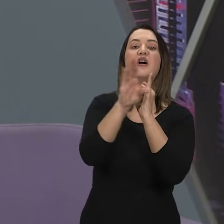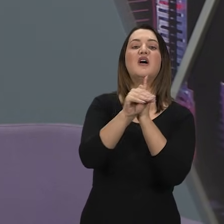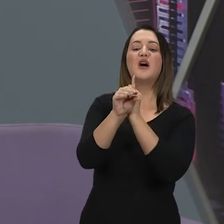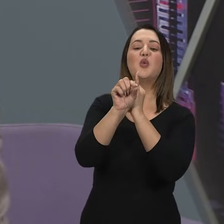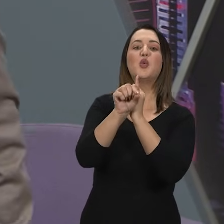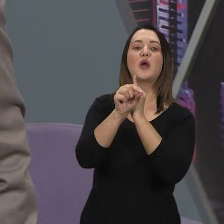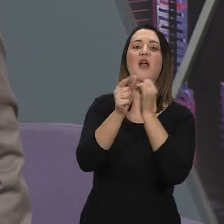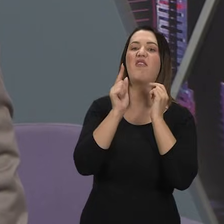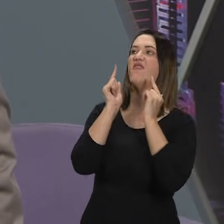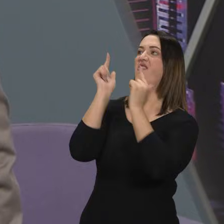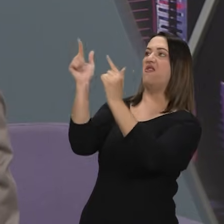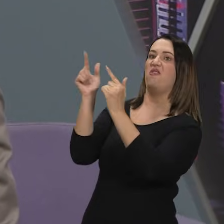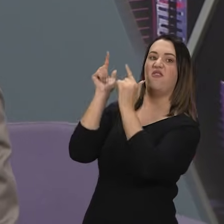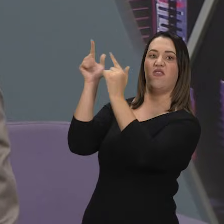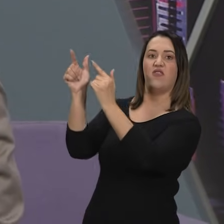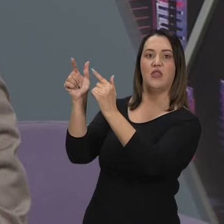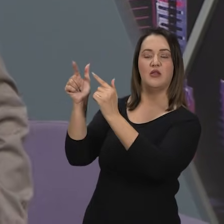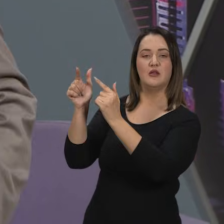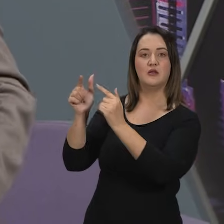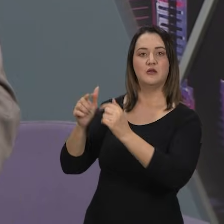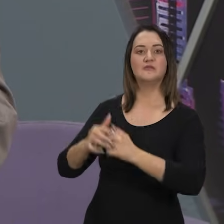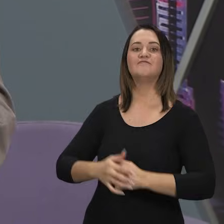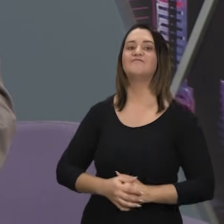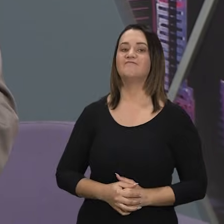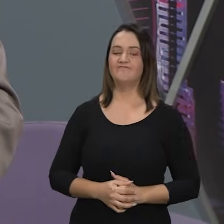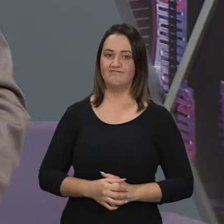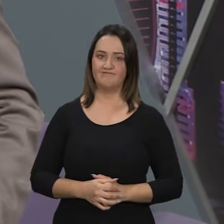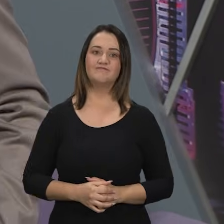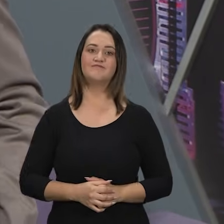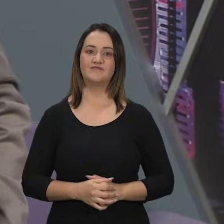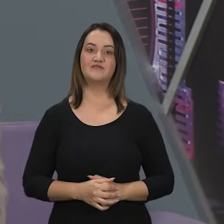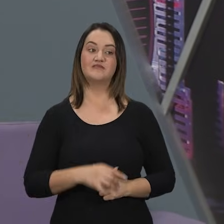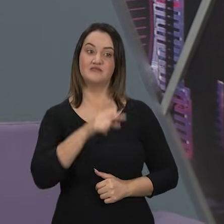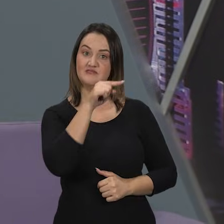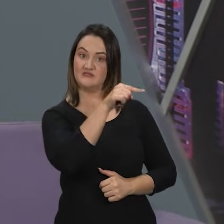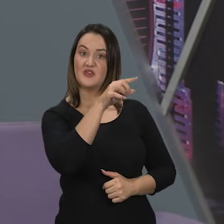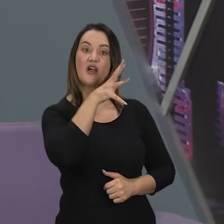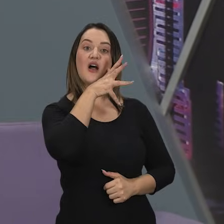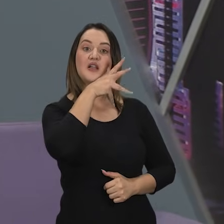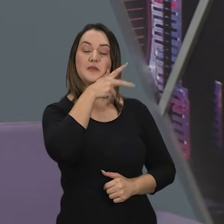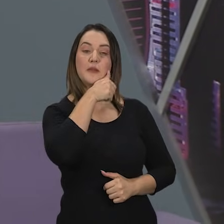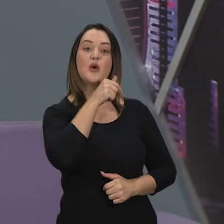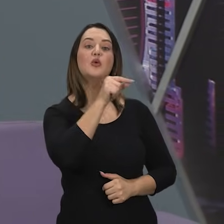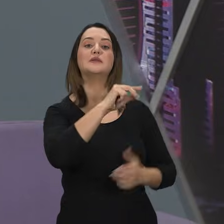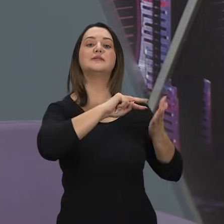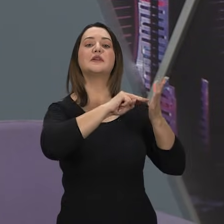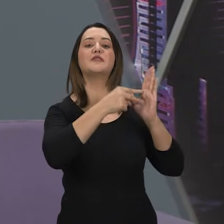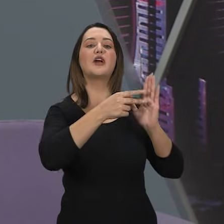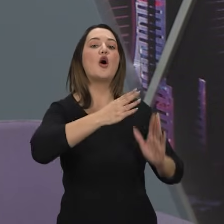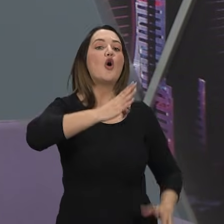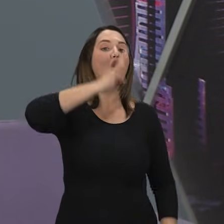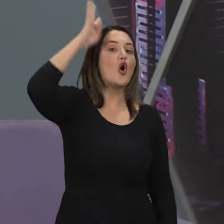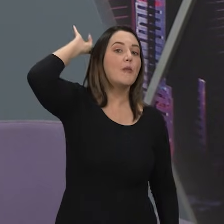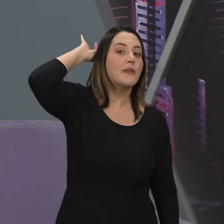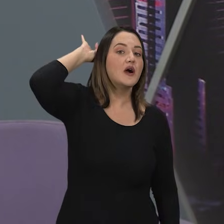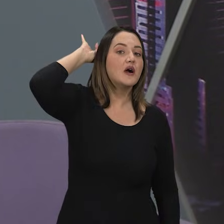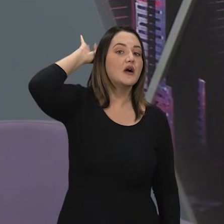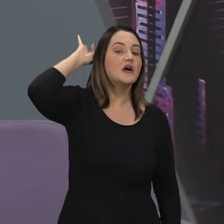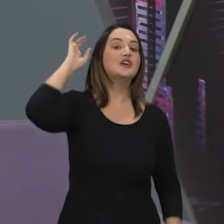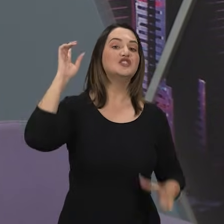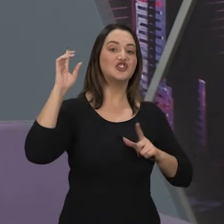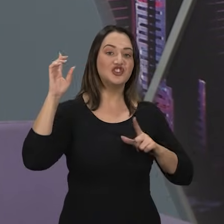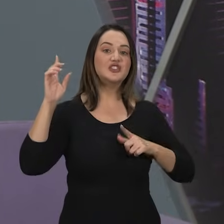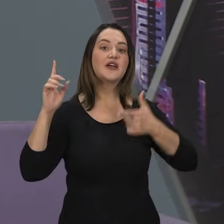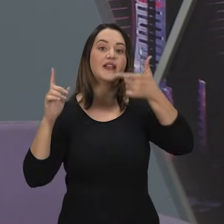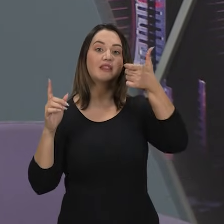que quadro bem apocalíptico que aparece aqui em Daniel. Veja, o animal terrível representava Roma. O animal